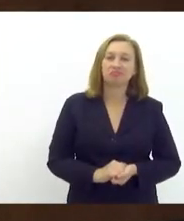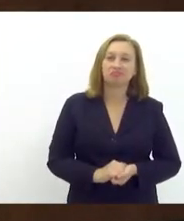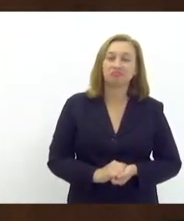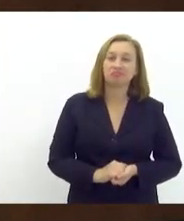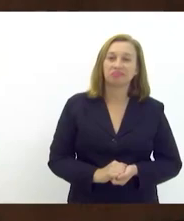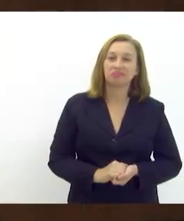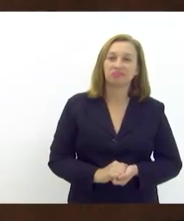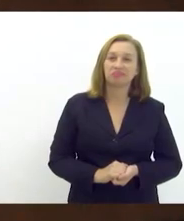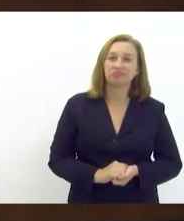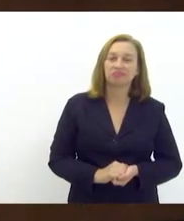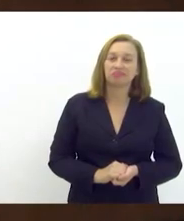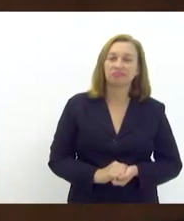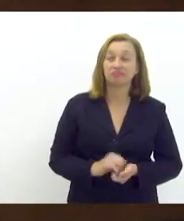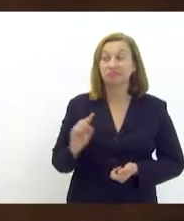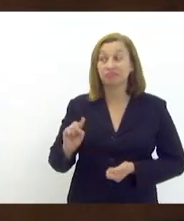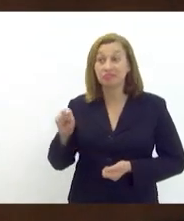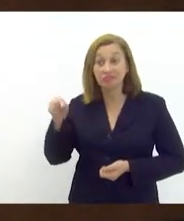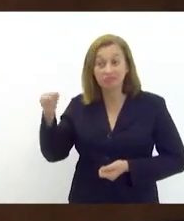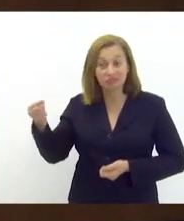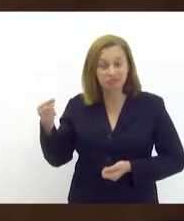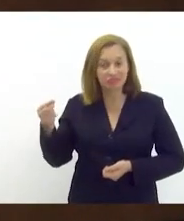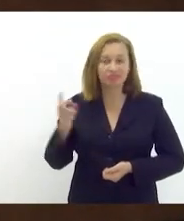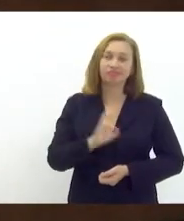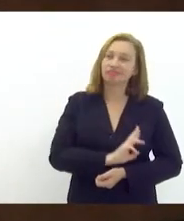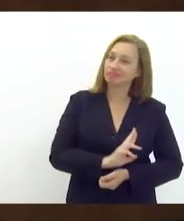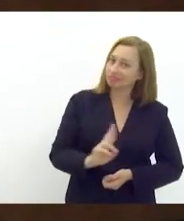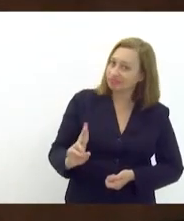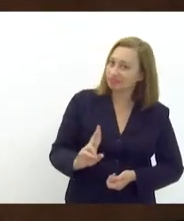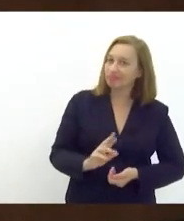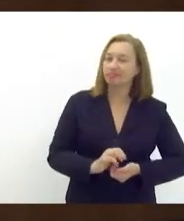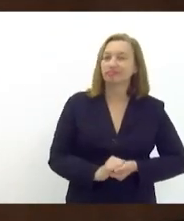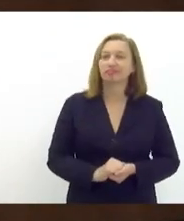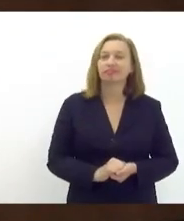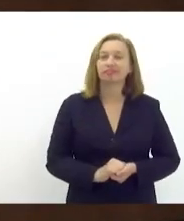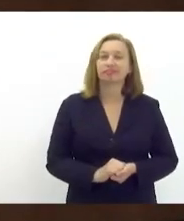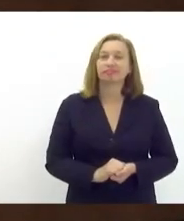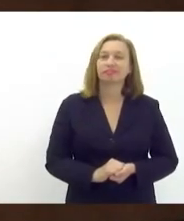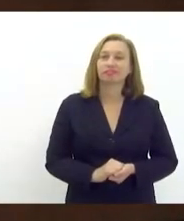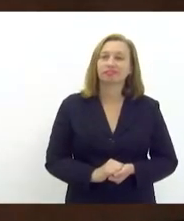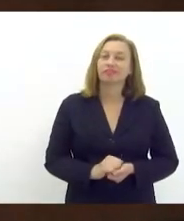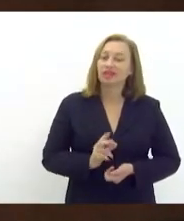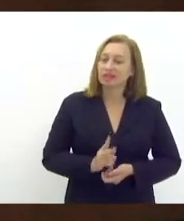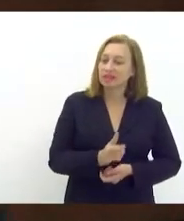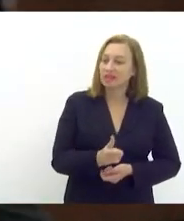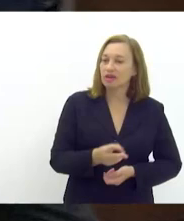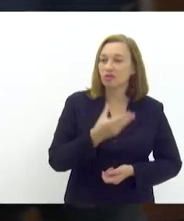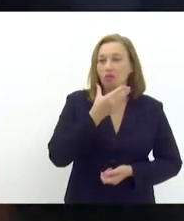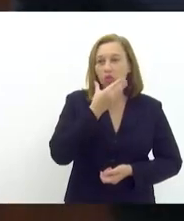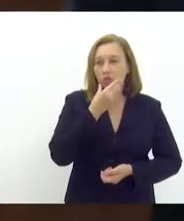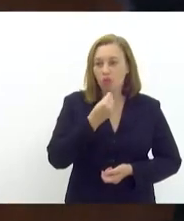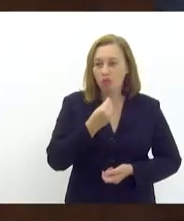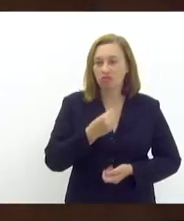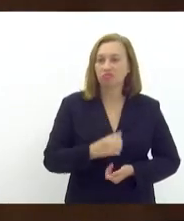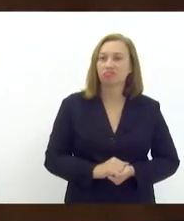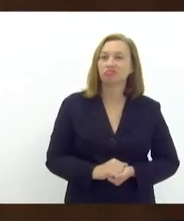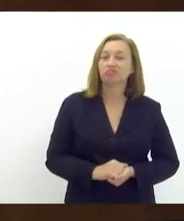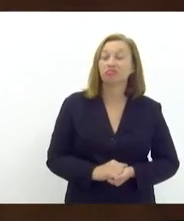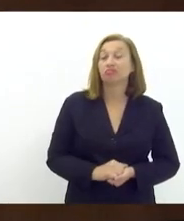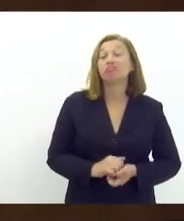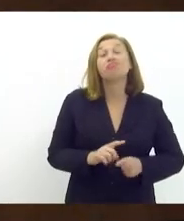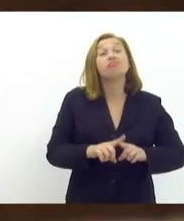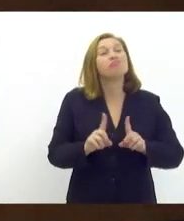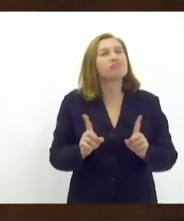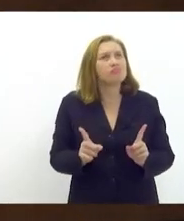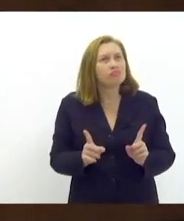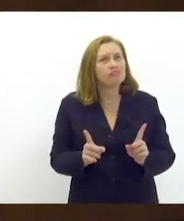tanto é que nasceu em outras religiões a predominância é sempre dos homens mas